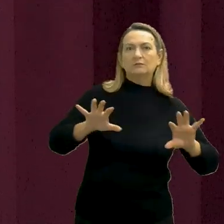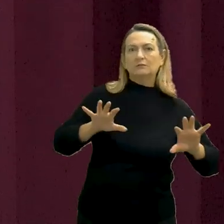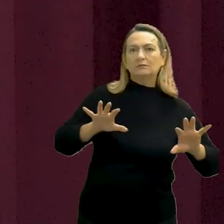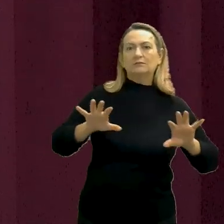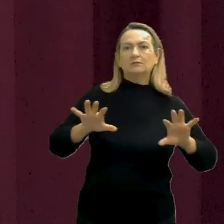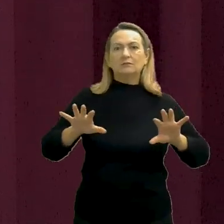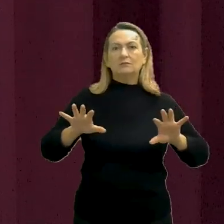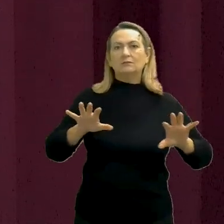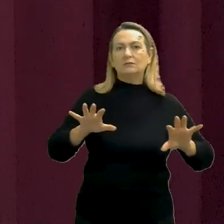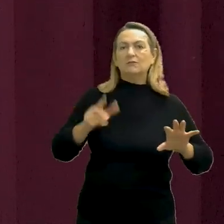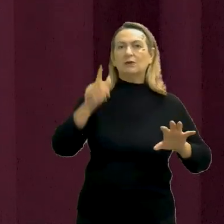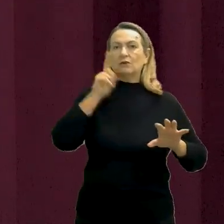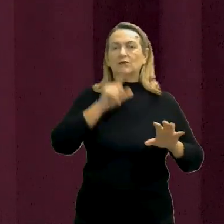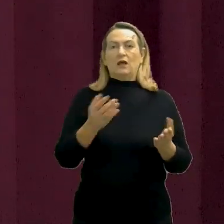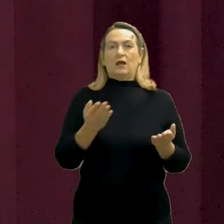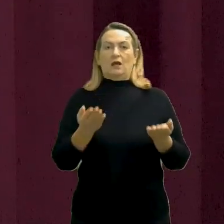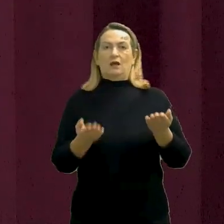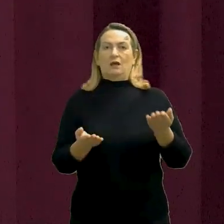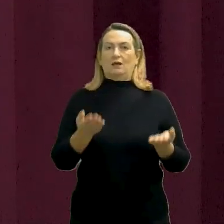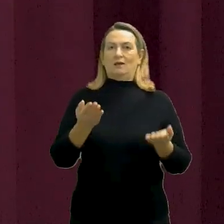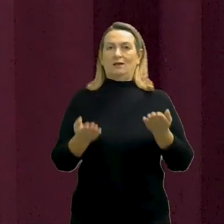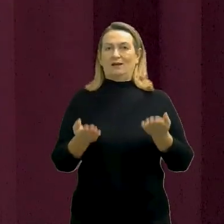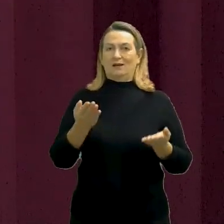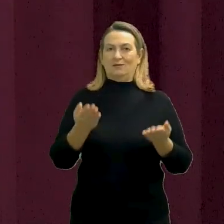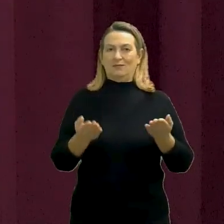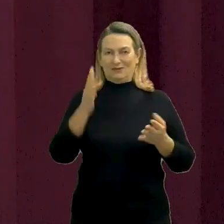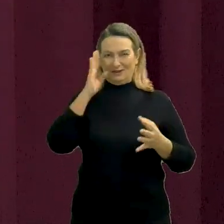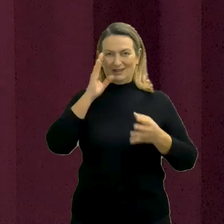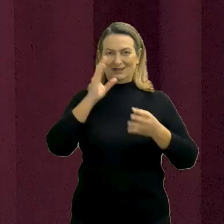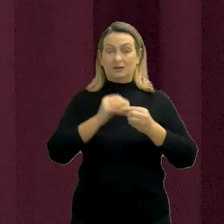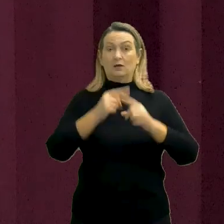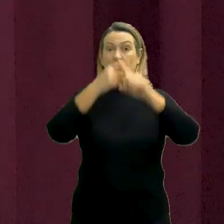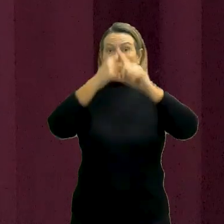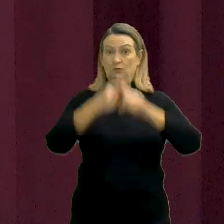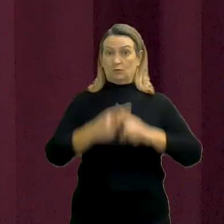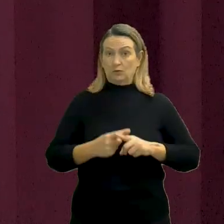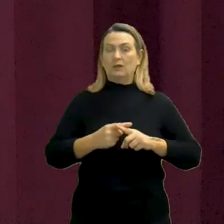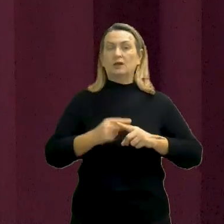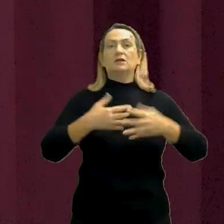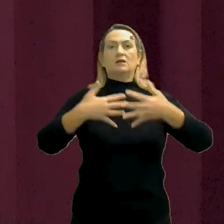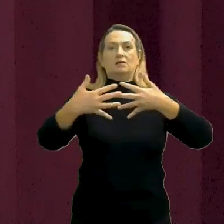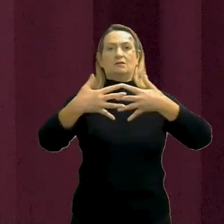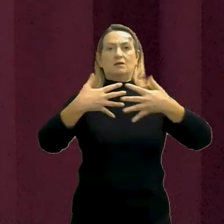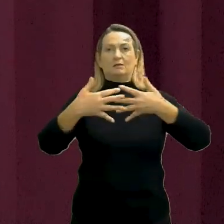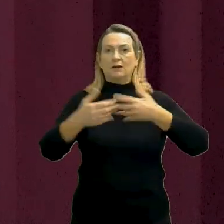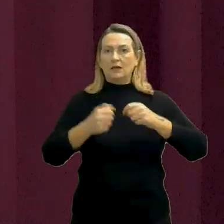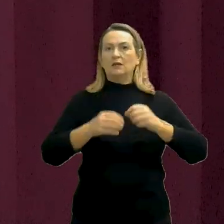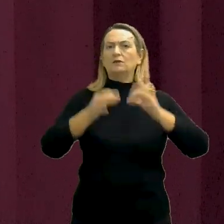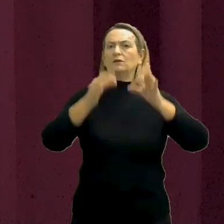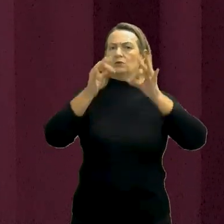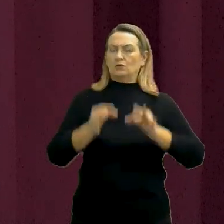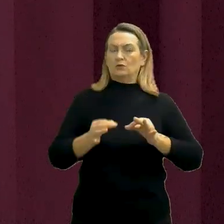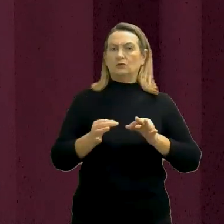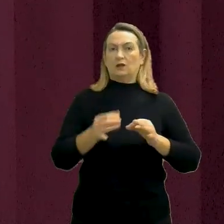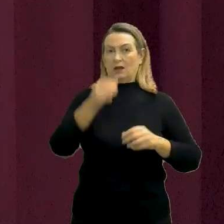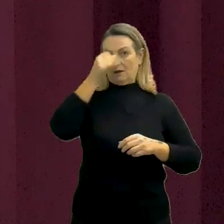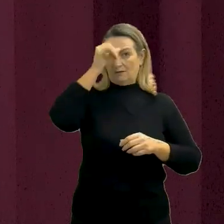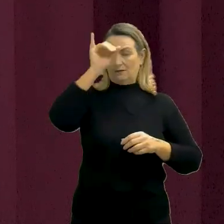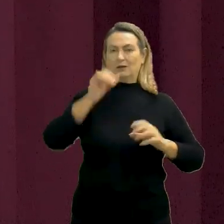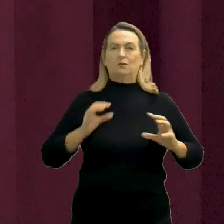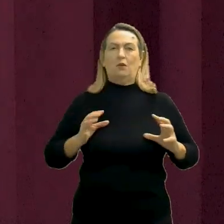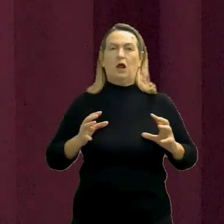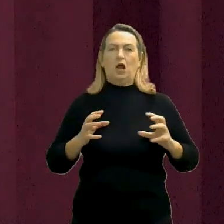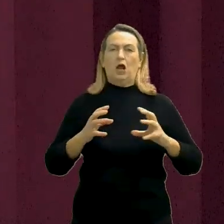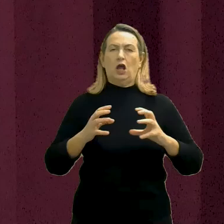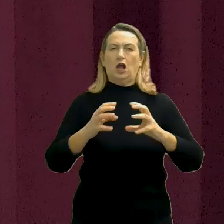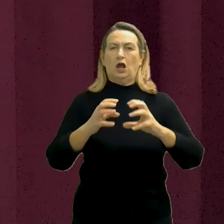solução transparente e justa para que essa disputa não vire uma guerra Então essa essa função da Justiça Eleitoral